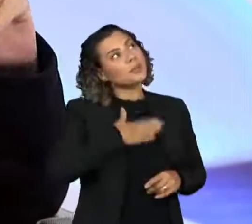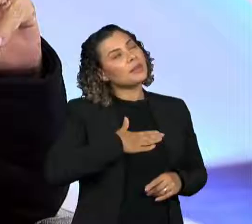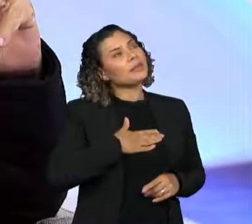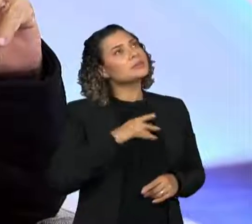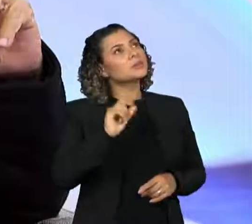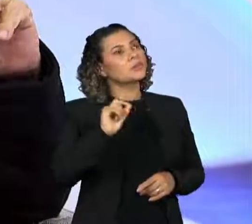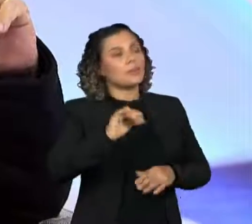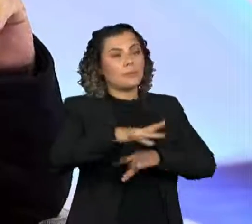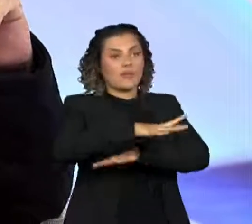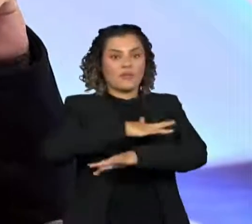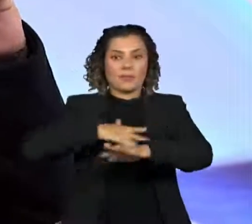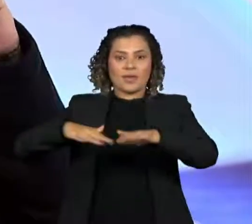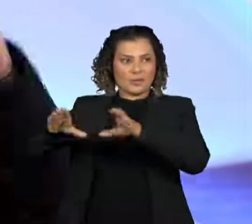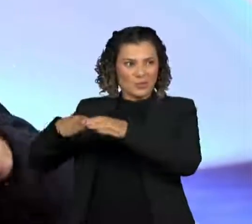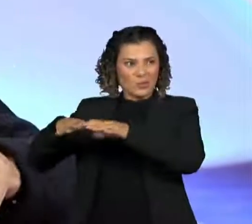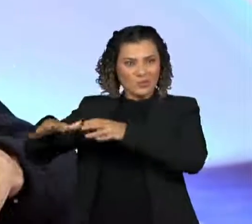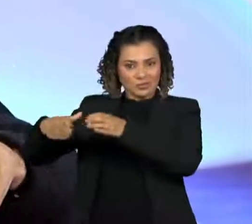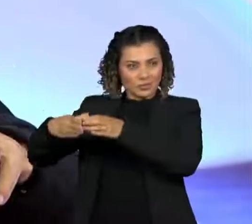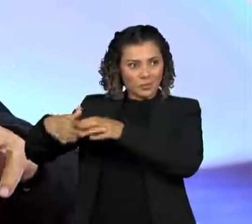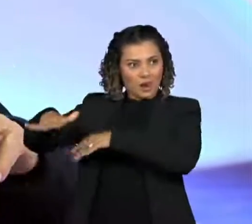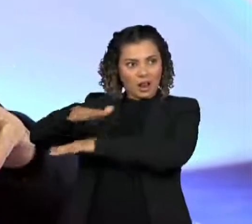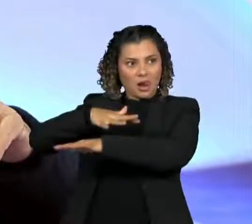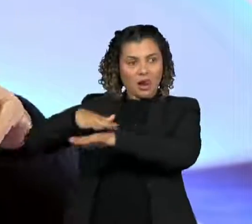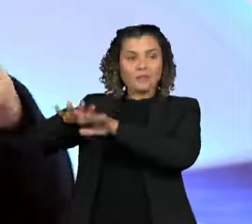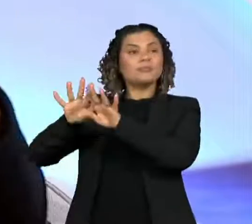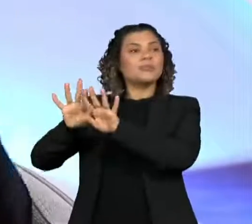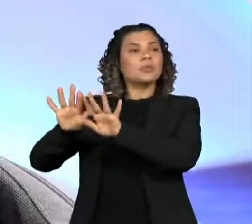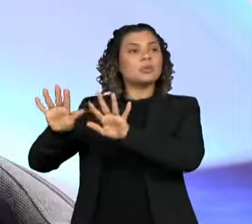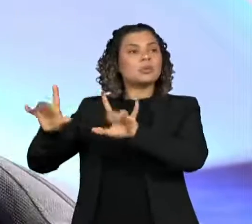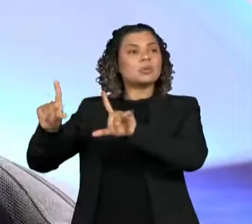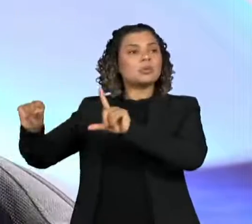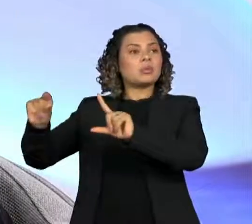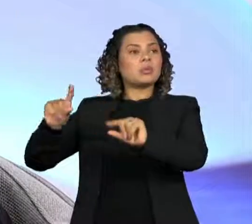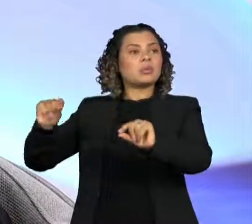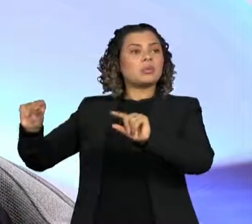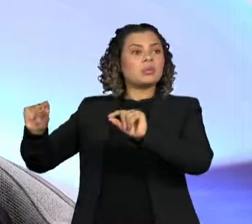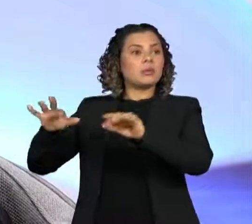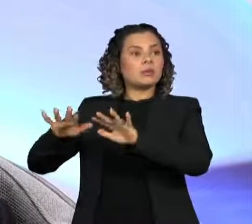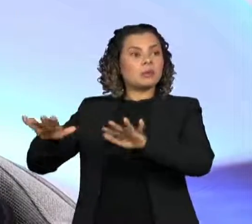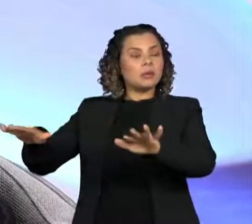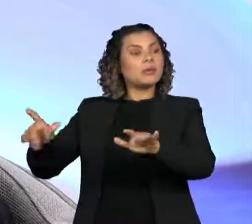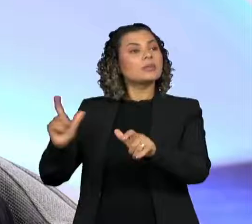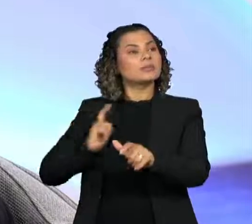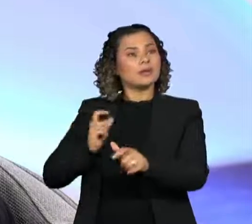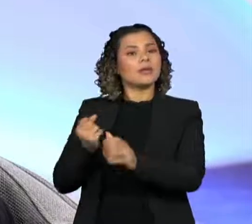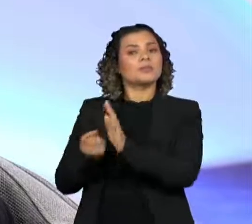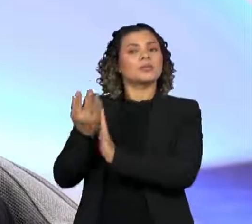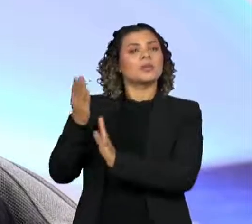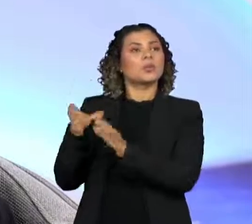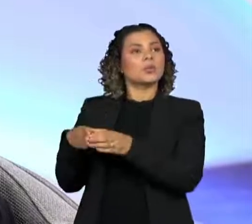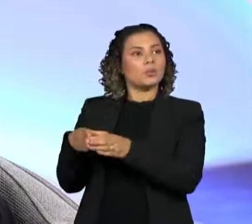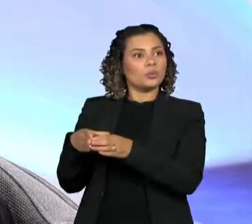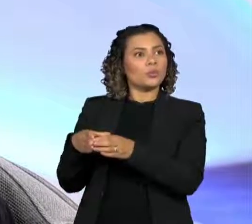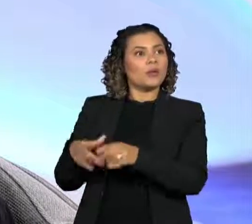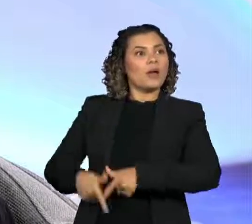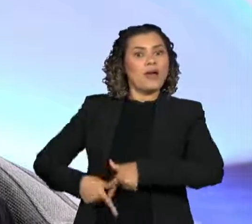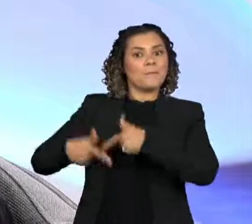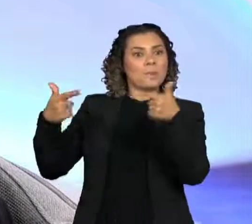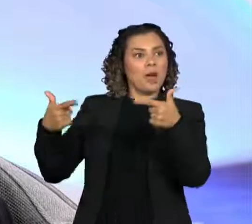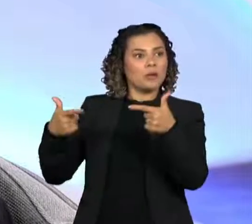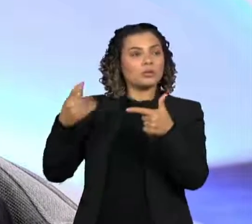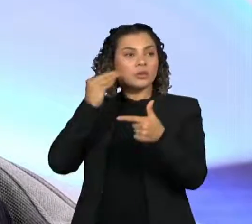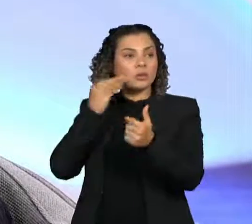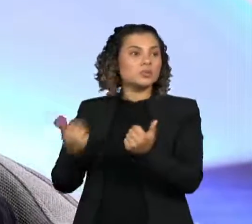esses movimentos de massa declinam, surgem grupos isolados, armados,